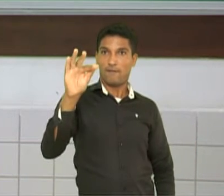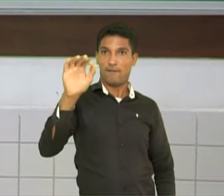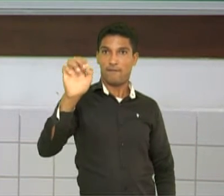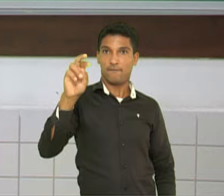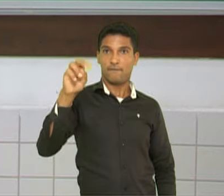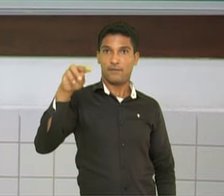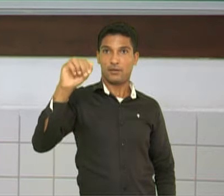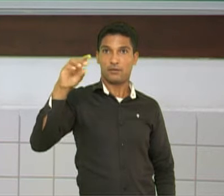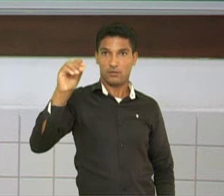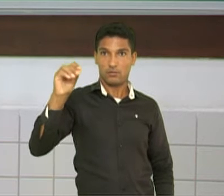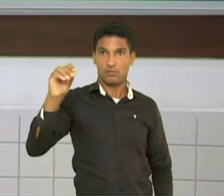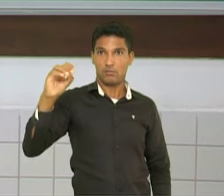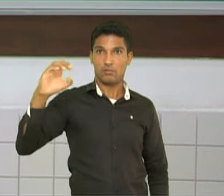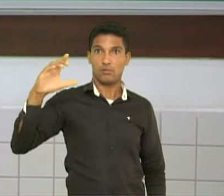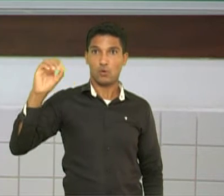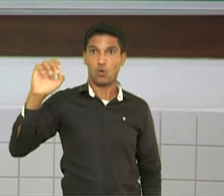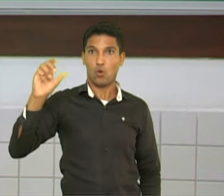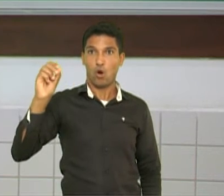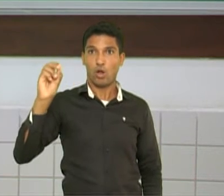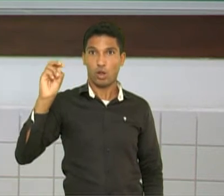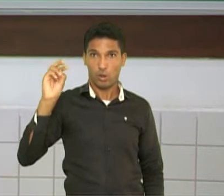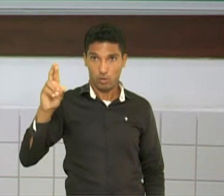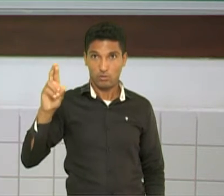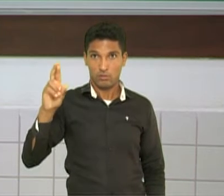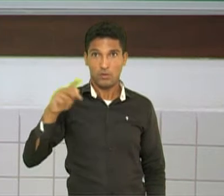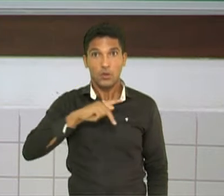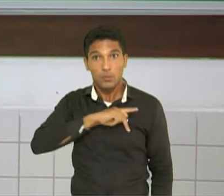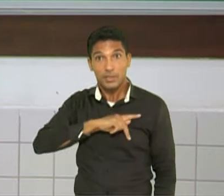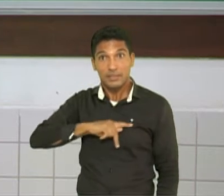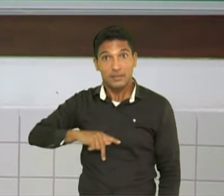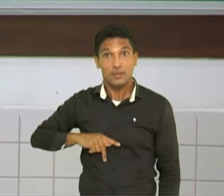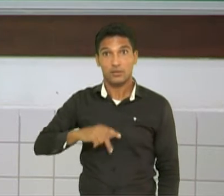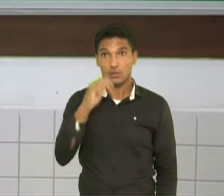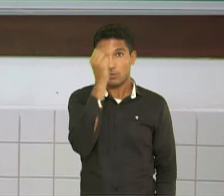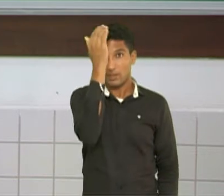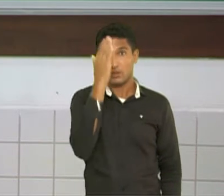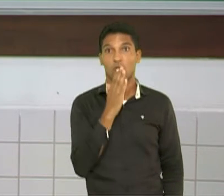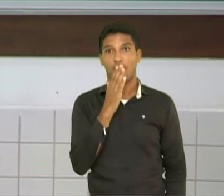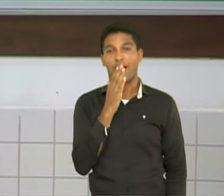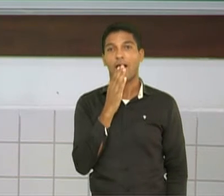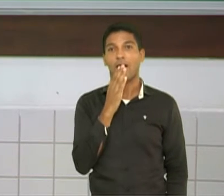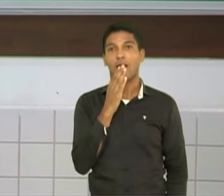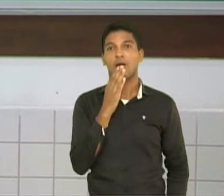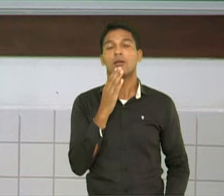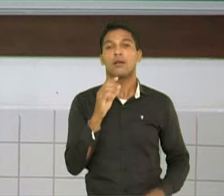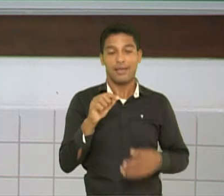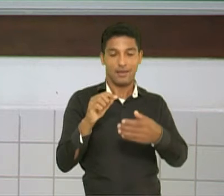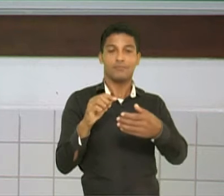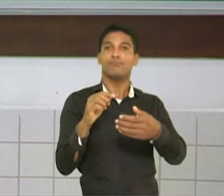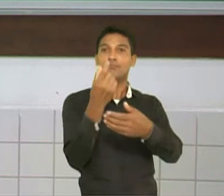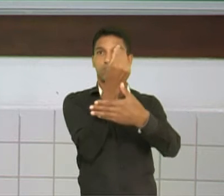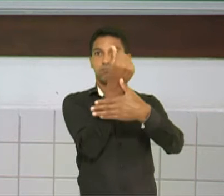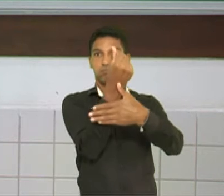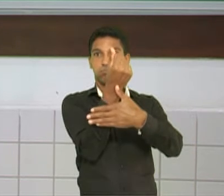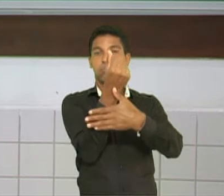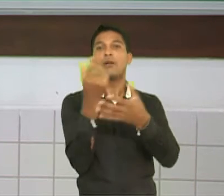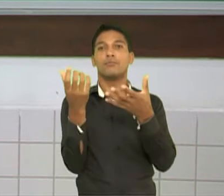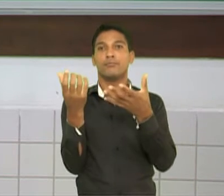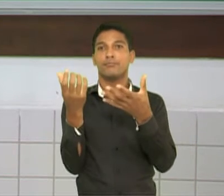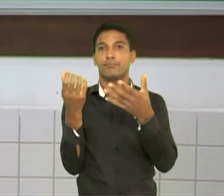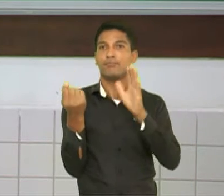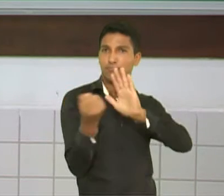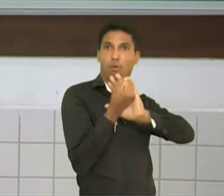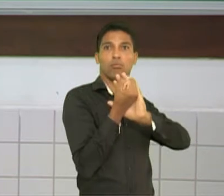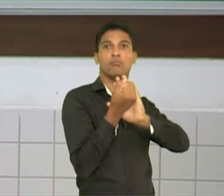ideia do neoliberalismo no Brasil, com diminuição das tarifas de importação, então o Brasil recebendo produtos